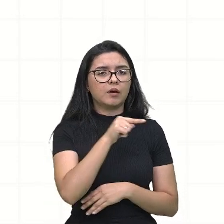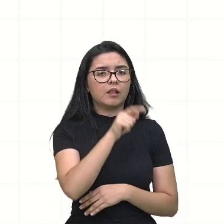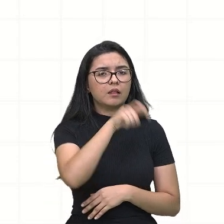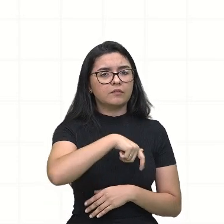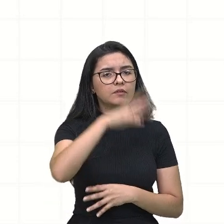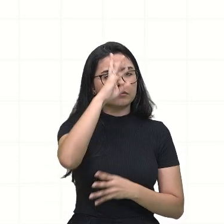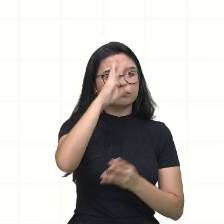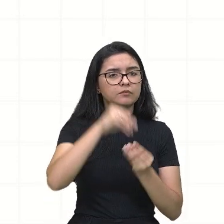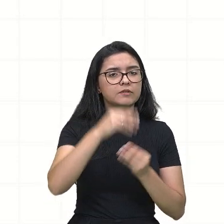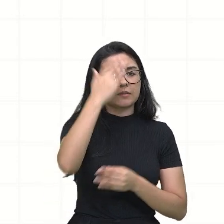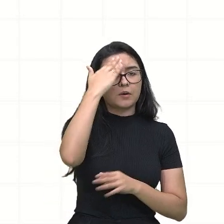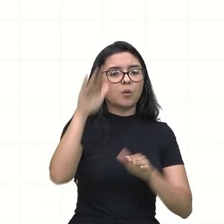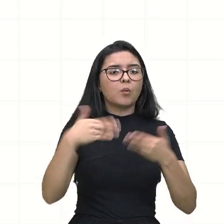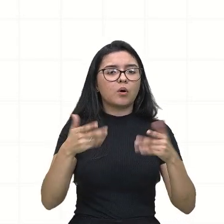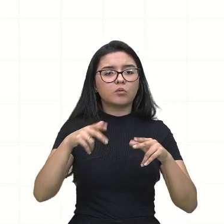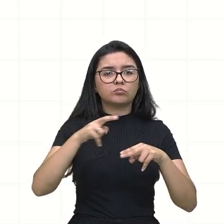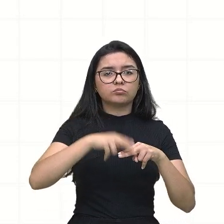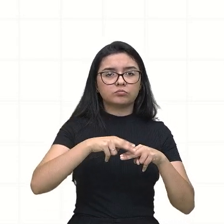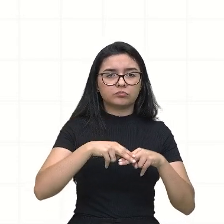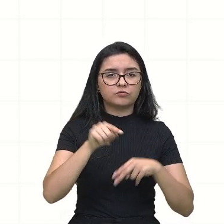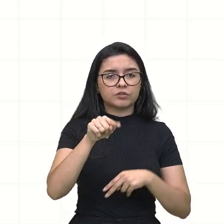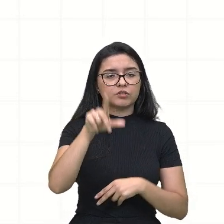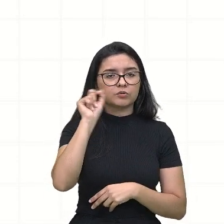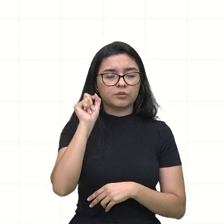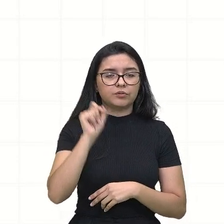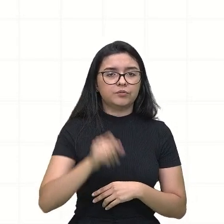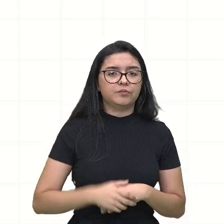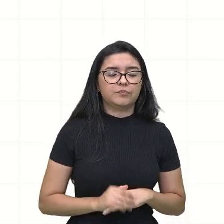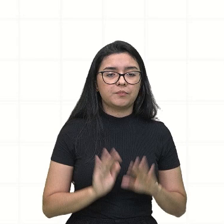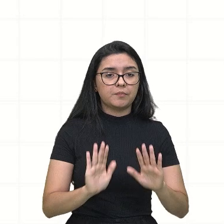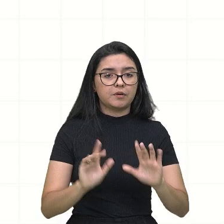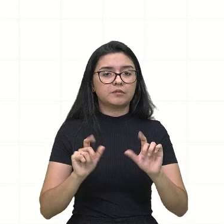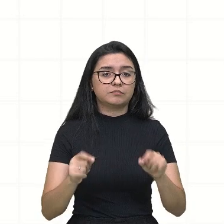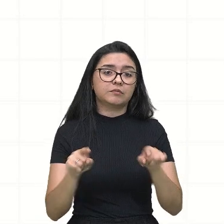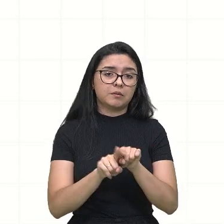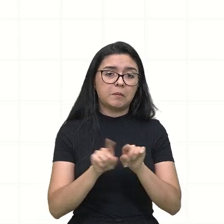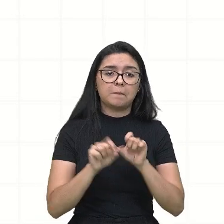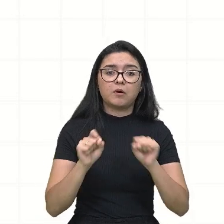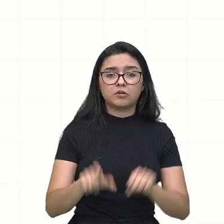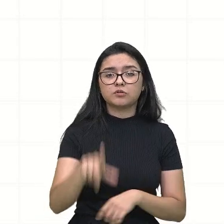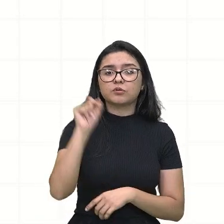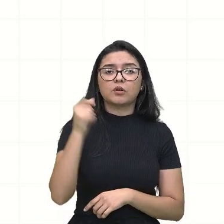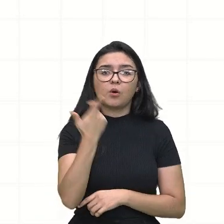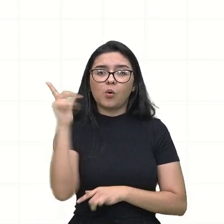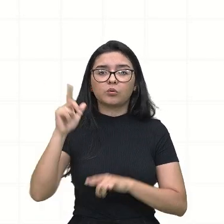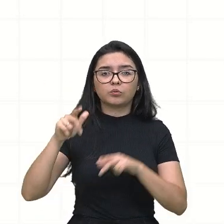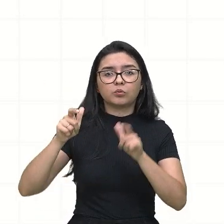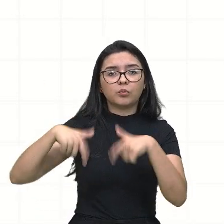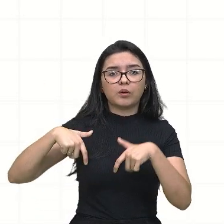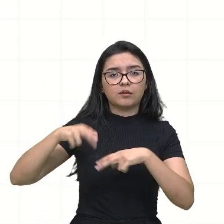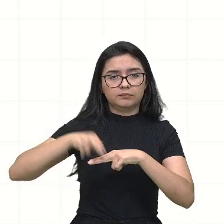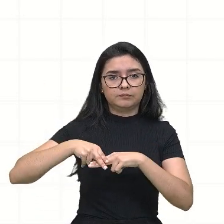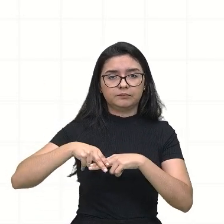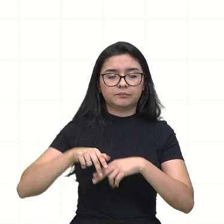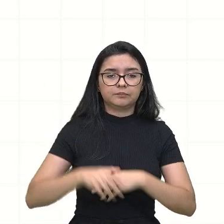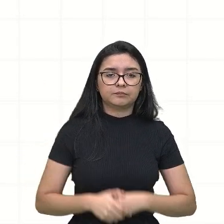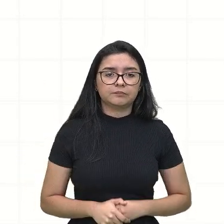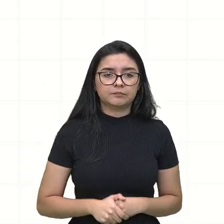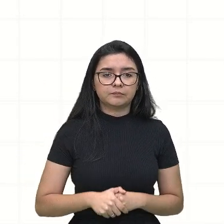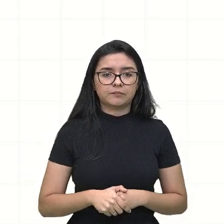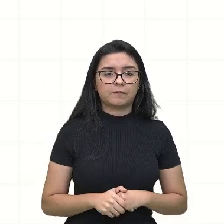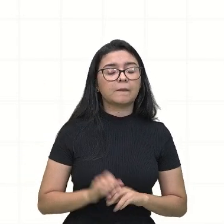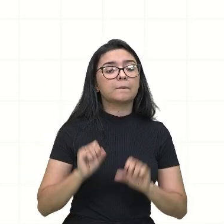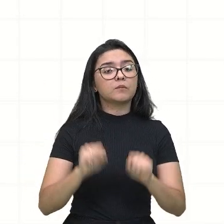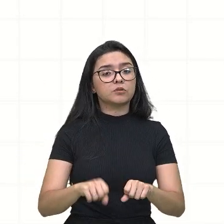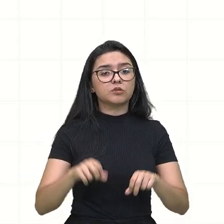vai saber qual assento você está escolhendo, tá legal? Mas você poderia também escolher um outro assento. Você